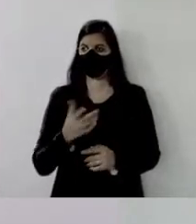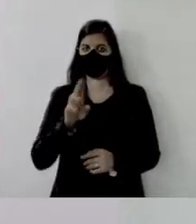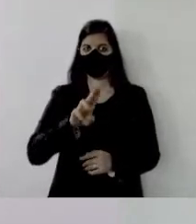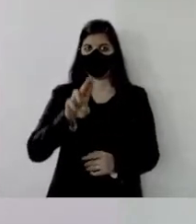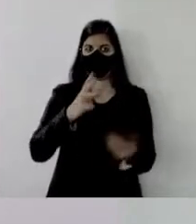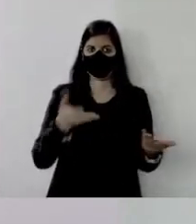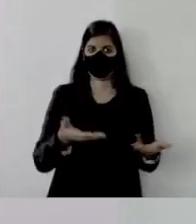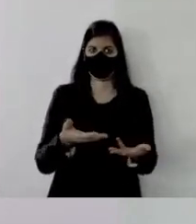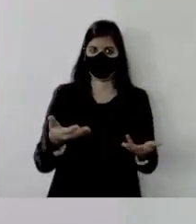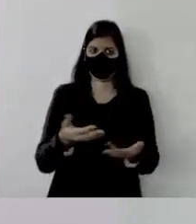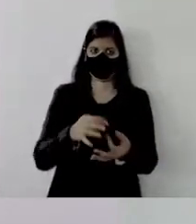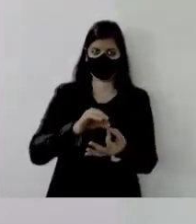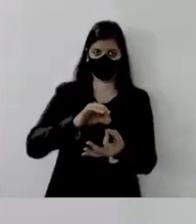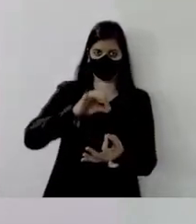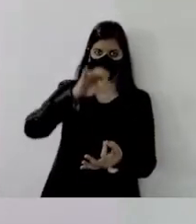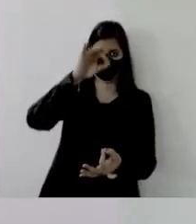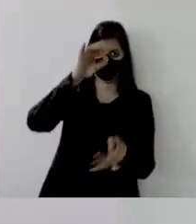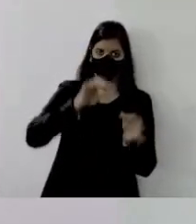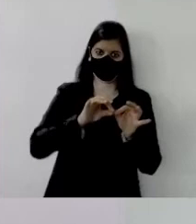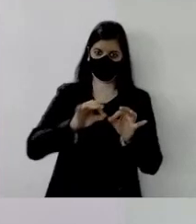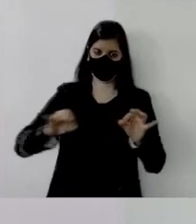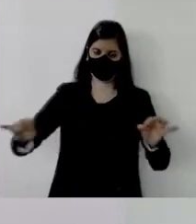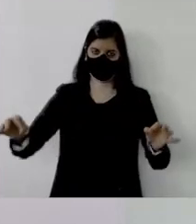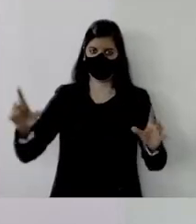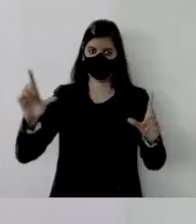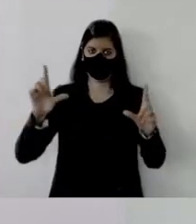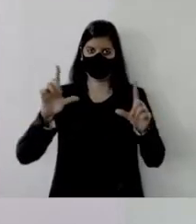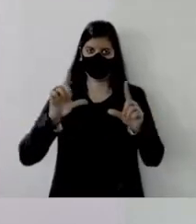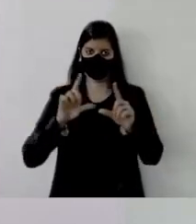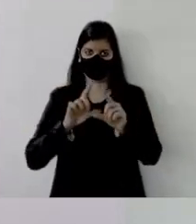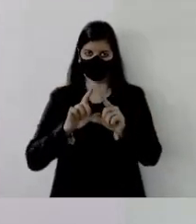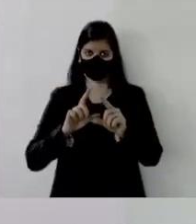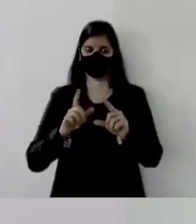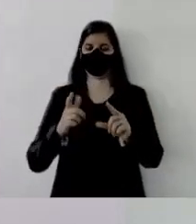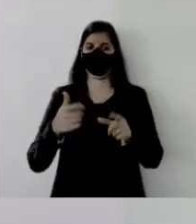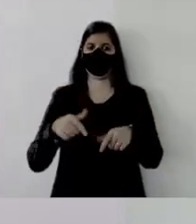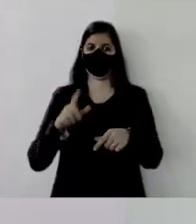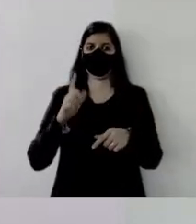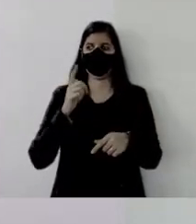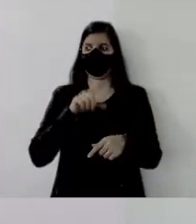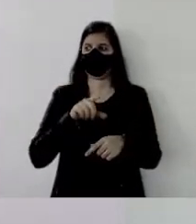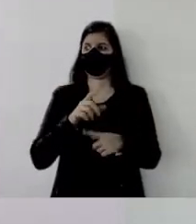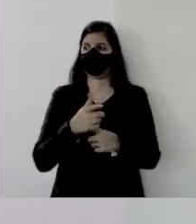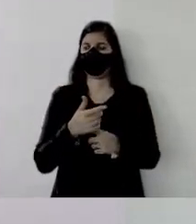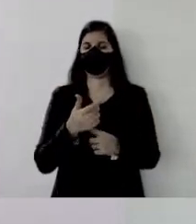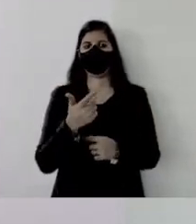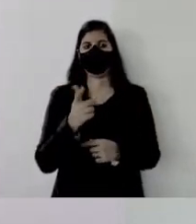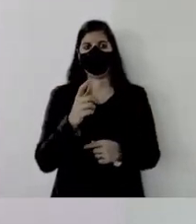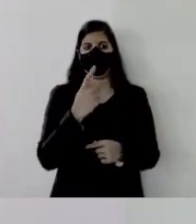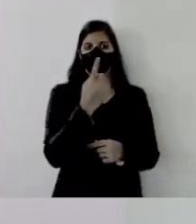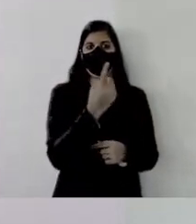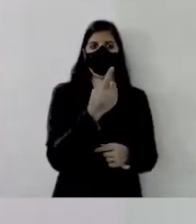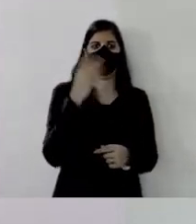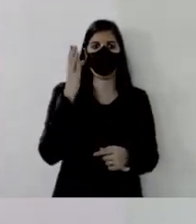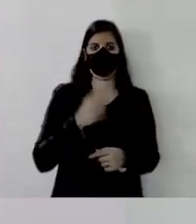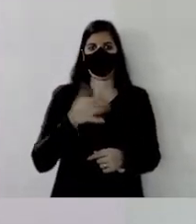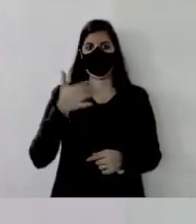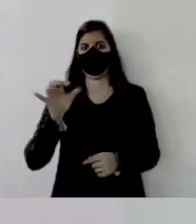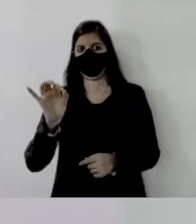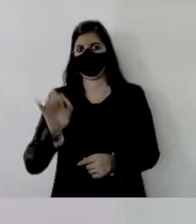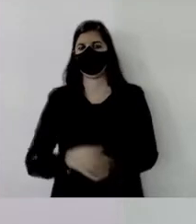usada para reduzir proporcionalmente esse elemento geométrico é a escala de 1 para